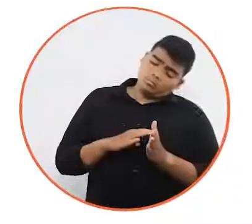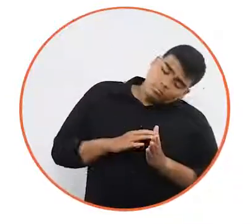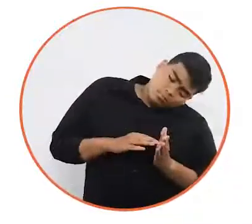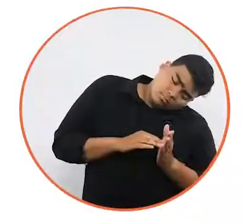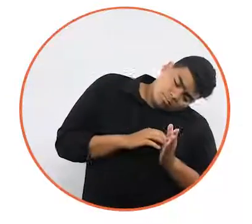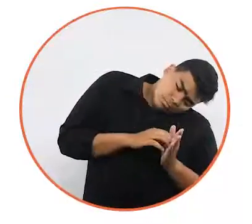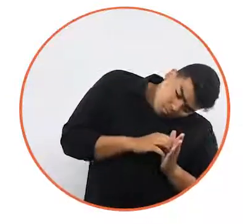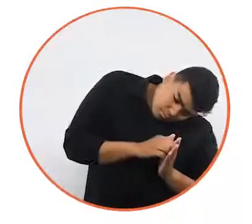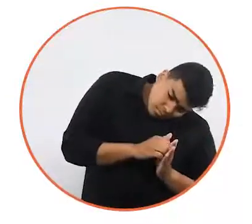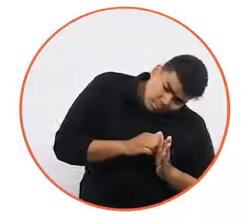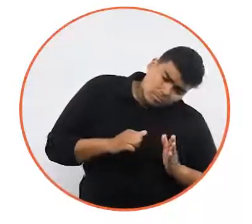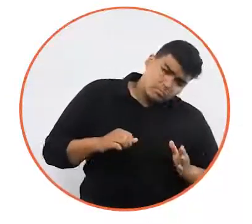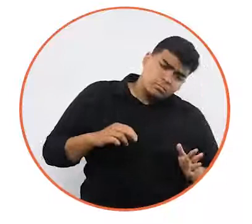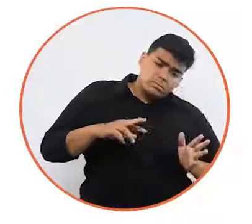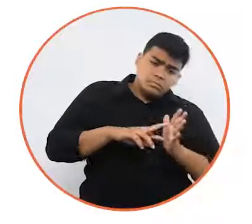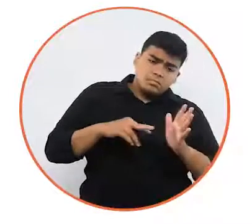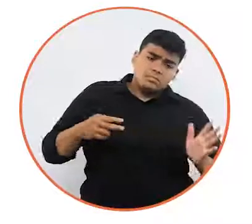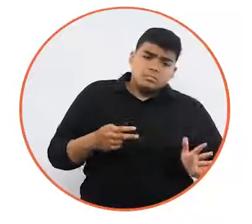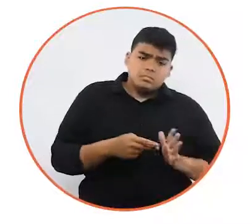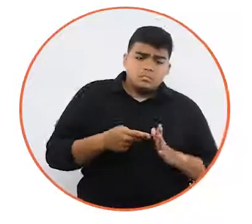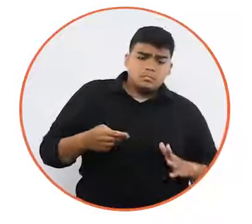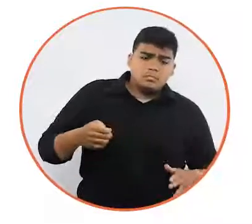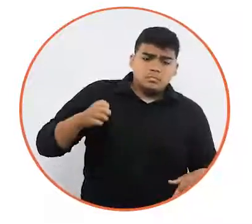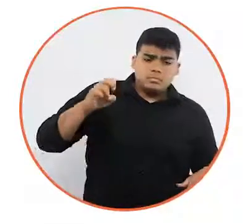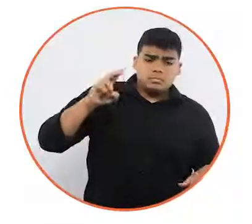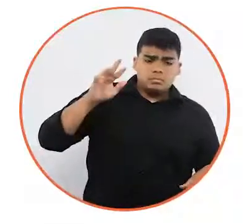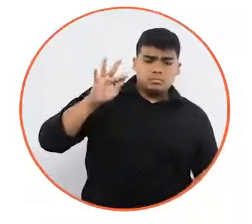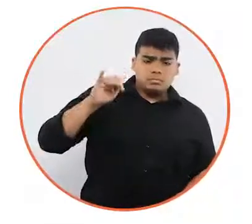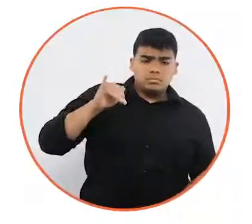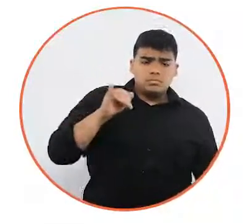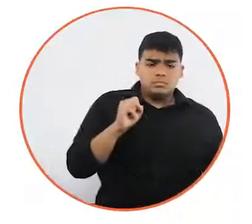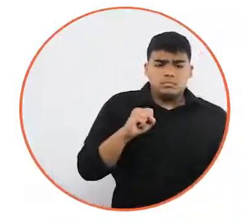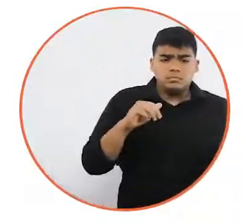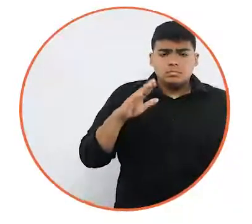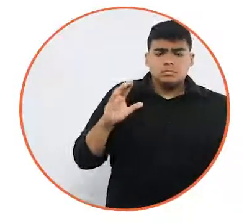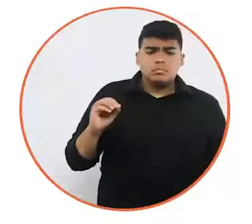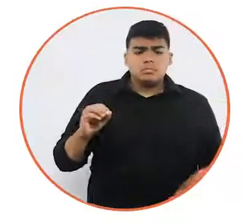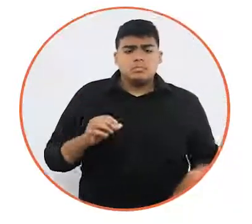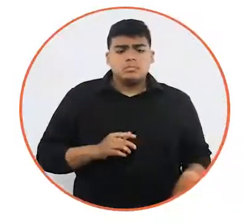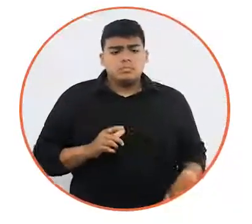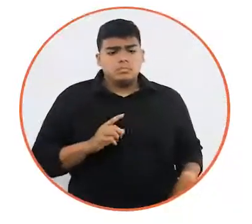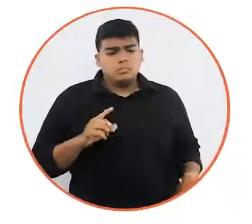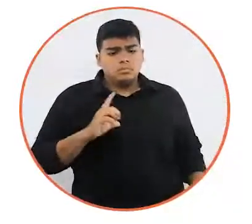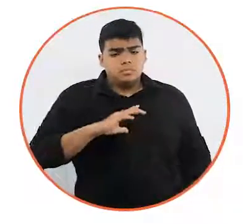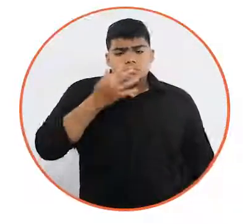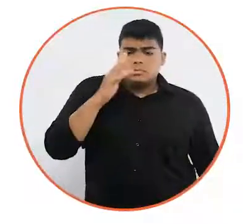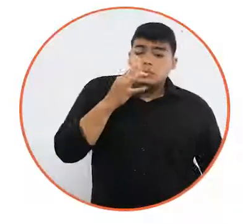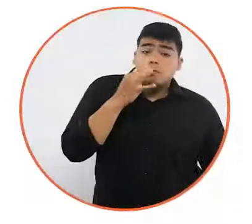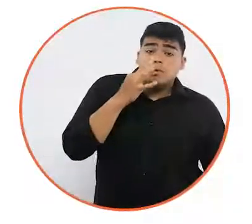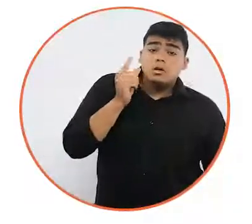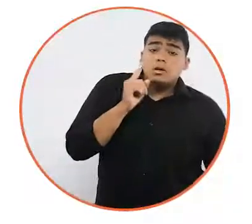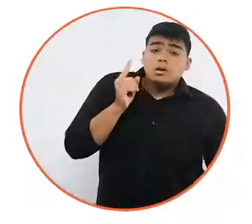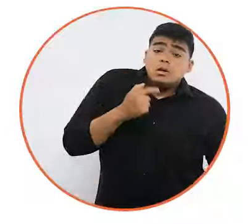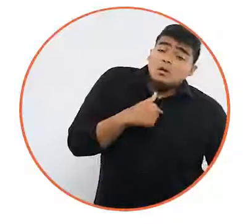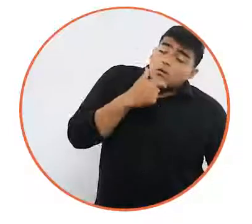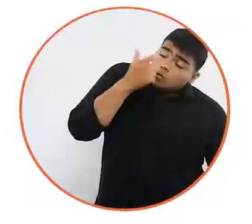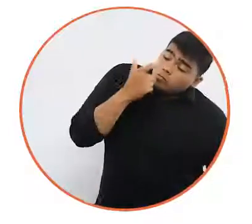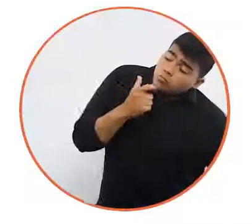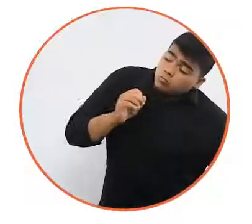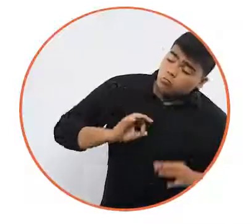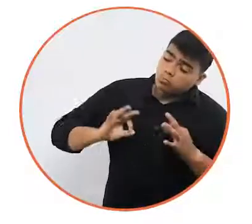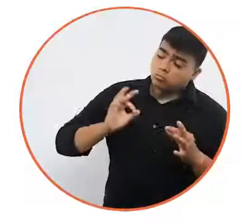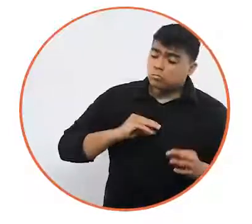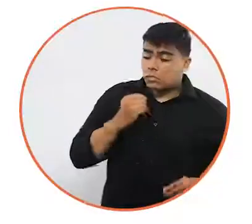formato único para dizer que bateu o carro. Então isso é o chamado eufemismo, né? É a suavização. Fofoqueira não, querida. Eu sou produtora